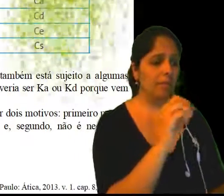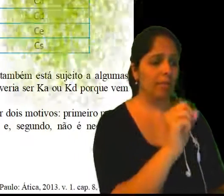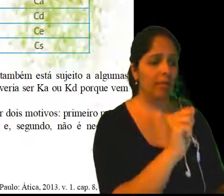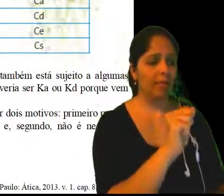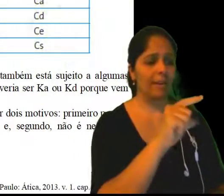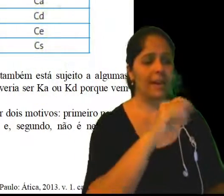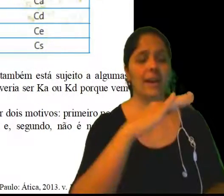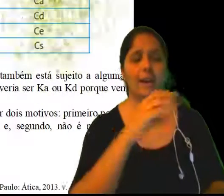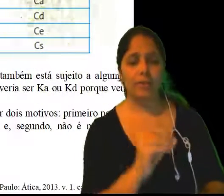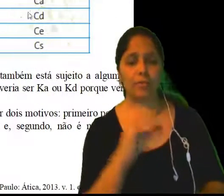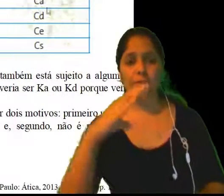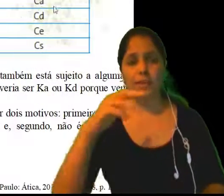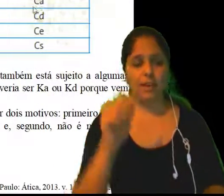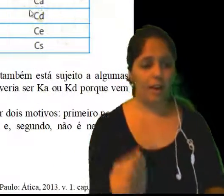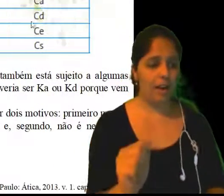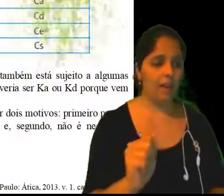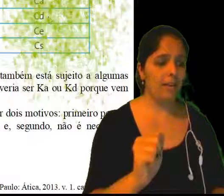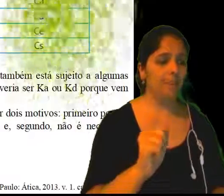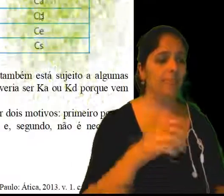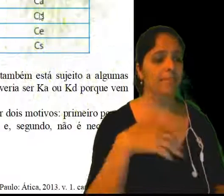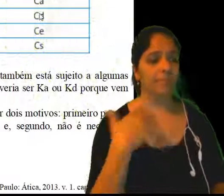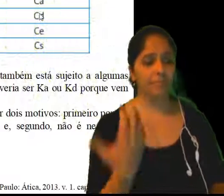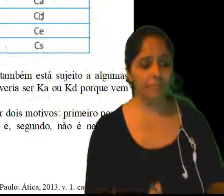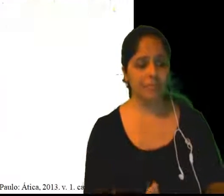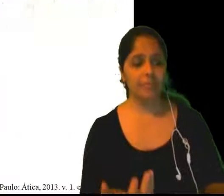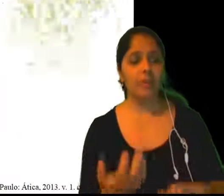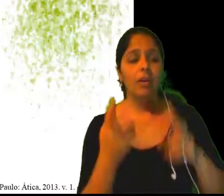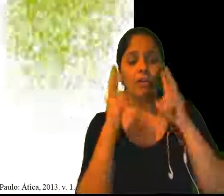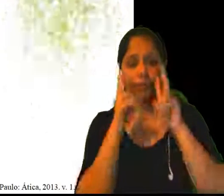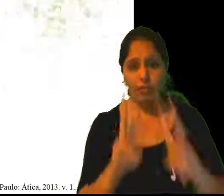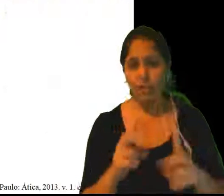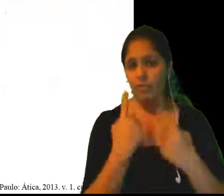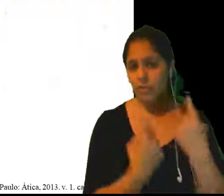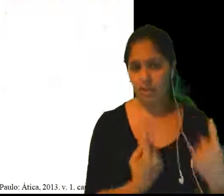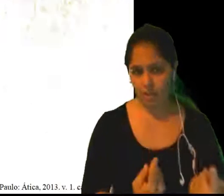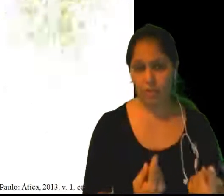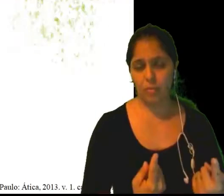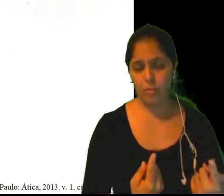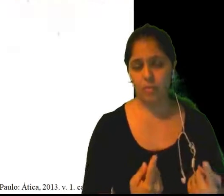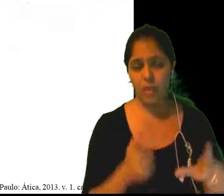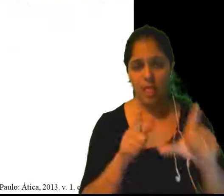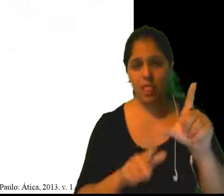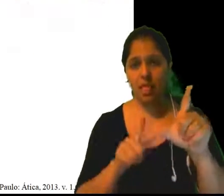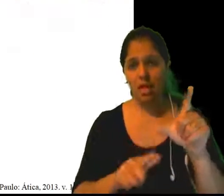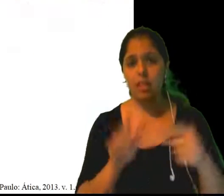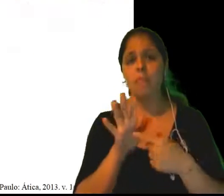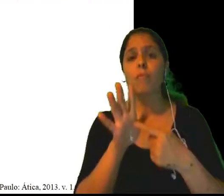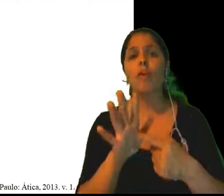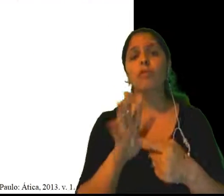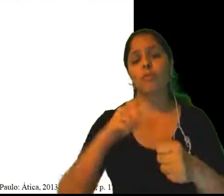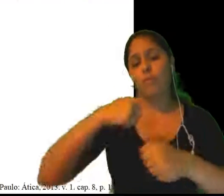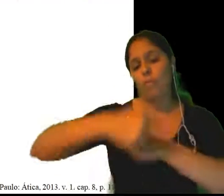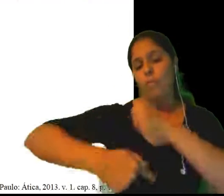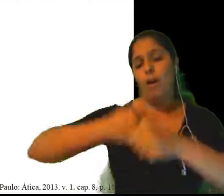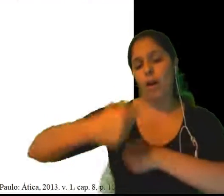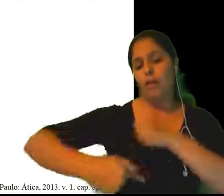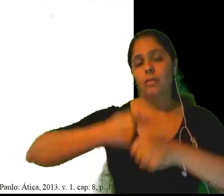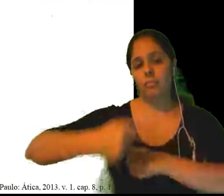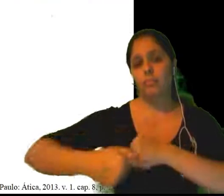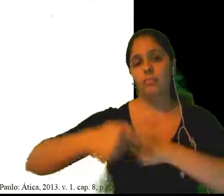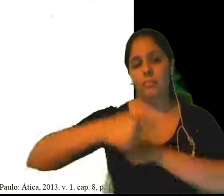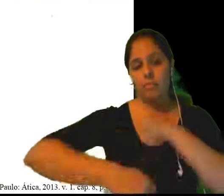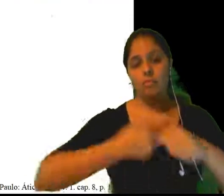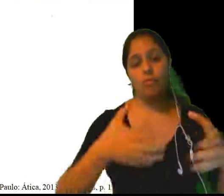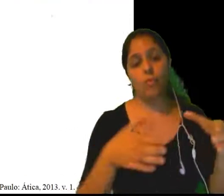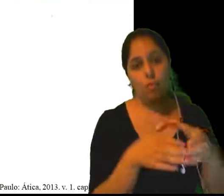Ca e o cádmio com o símbolo Cd. Então, o símbolo representa um átomo do